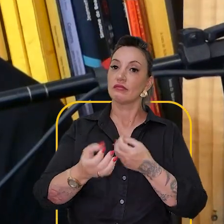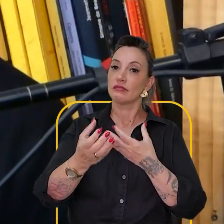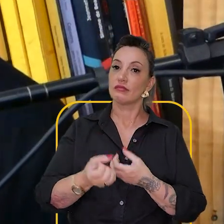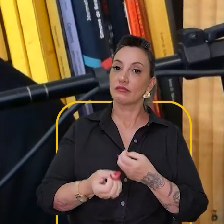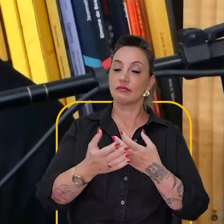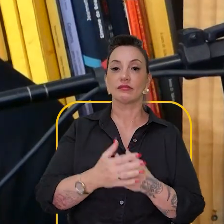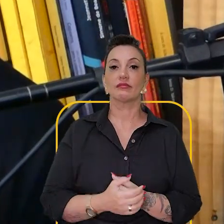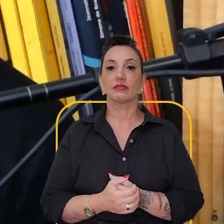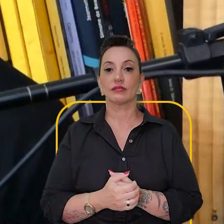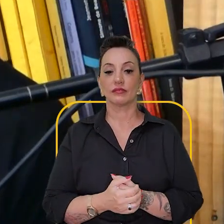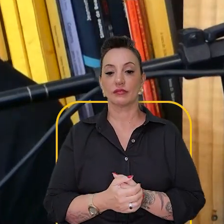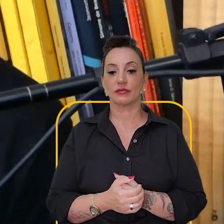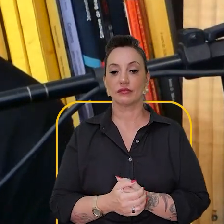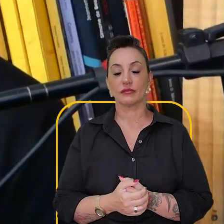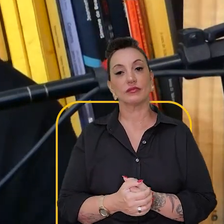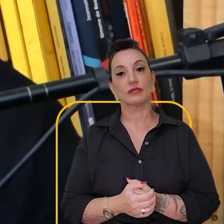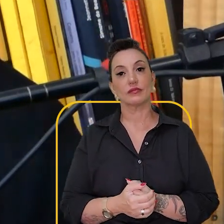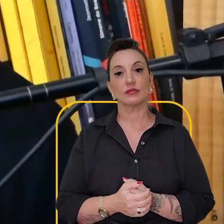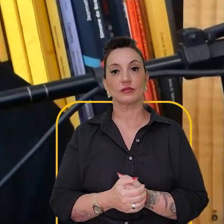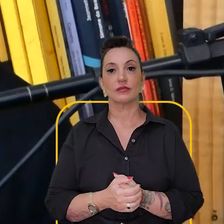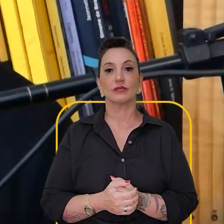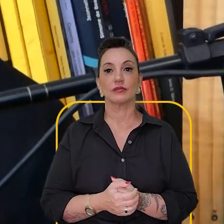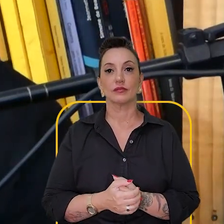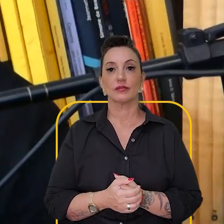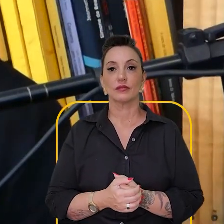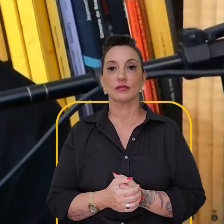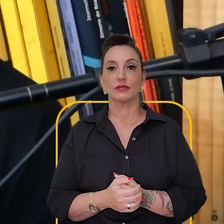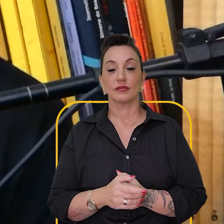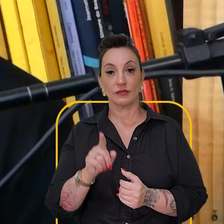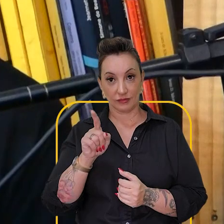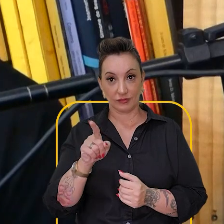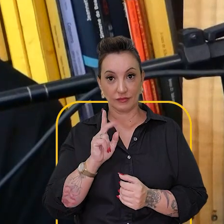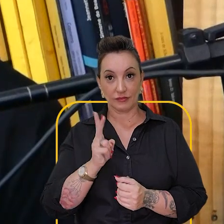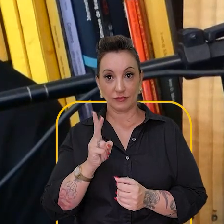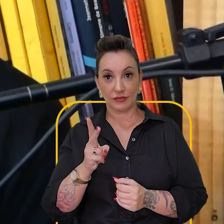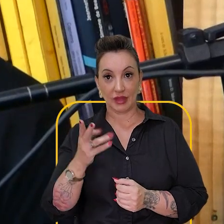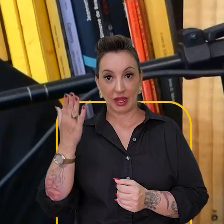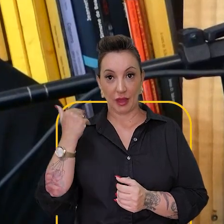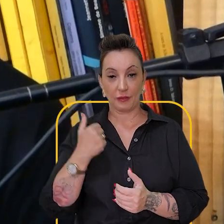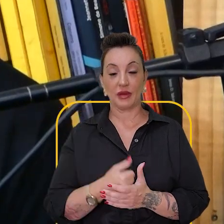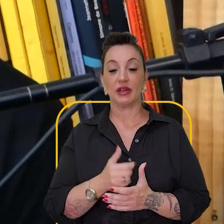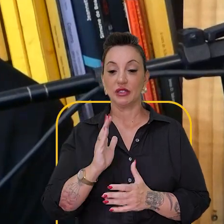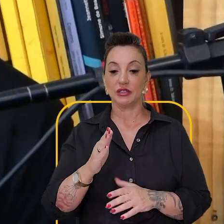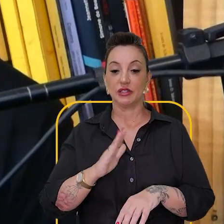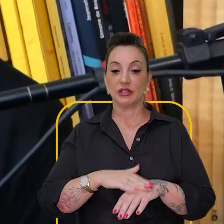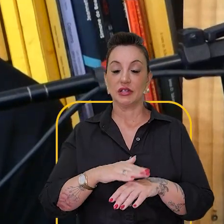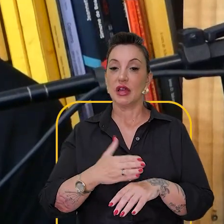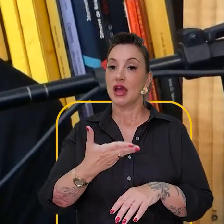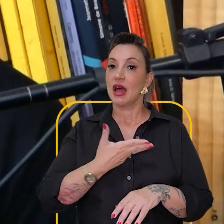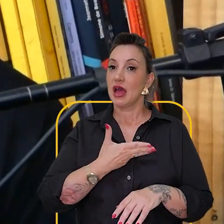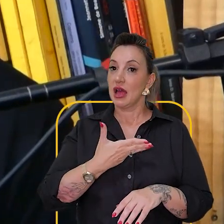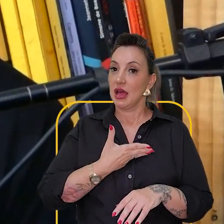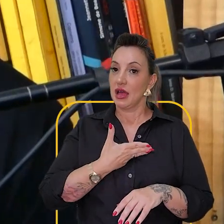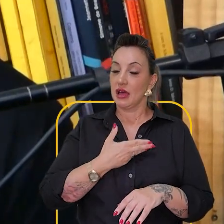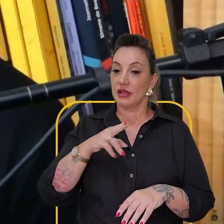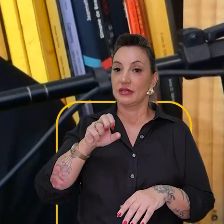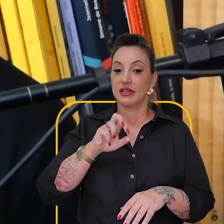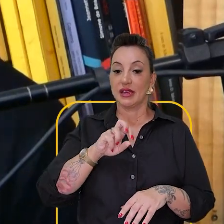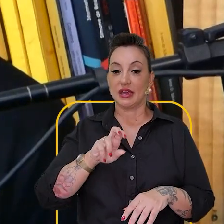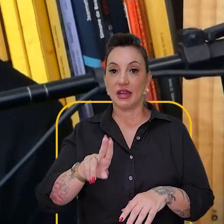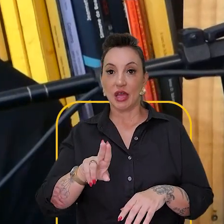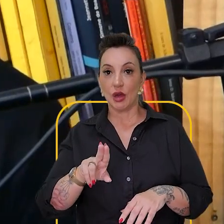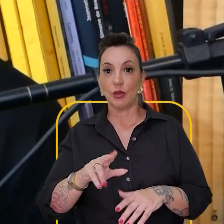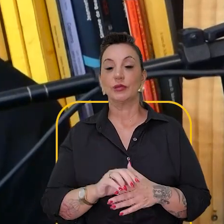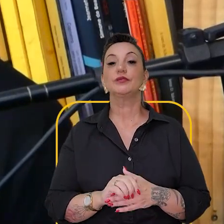chau eu gostei das técnicas comecei a trocar informações com sifu Chau E aí ã nessa